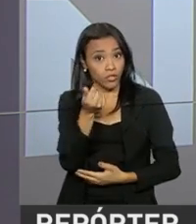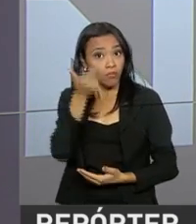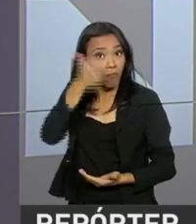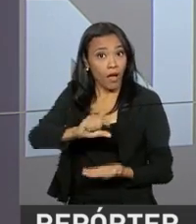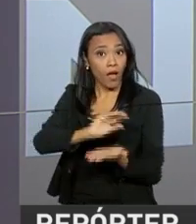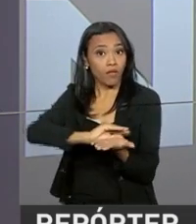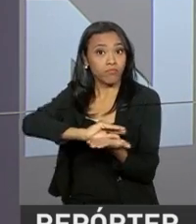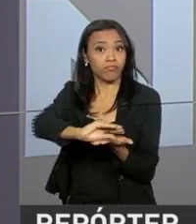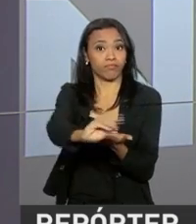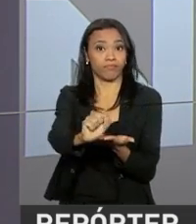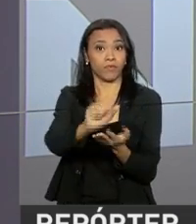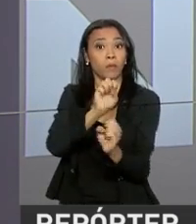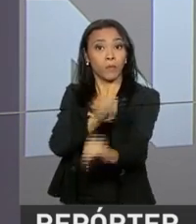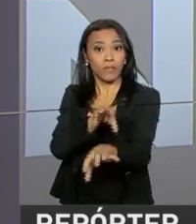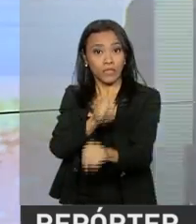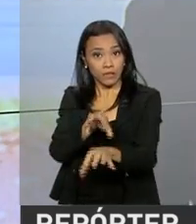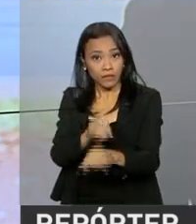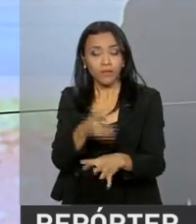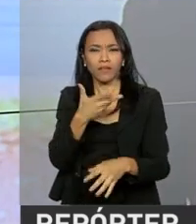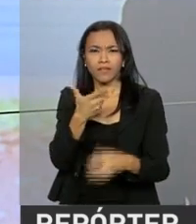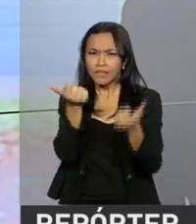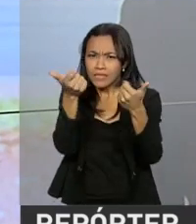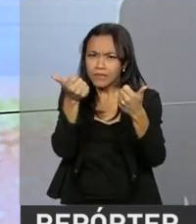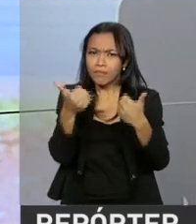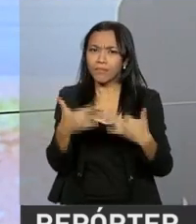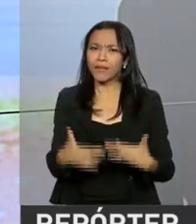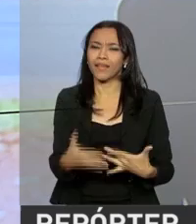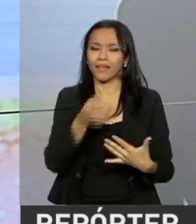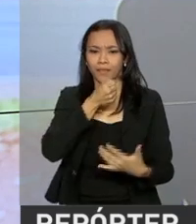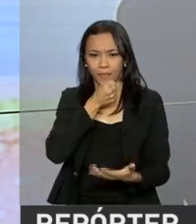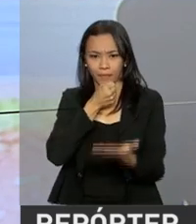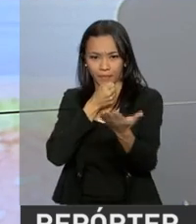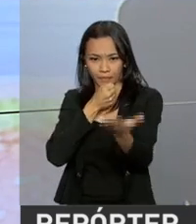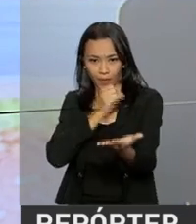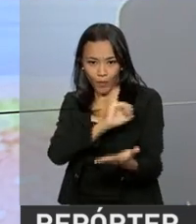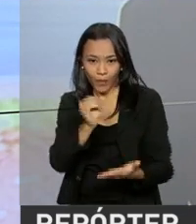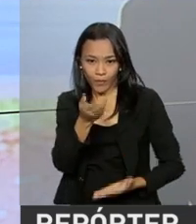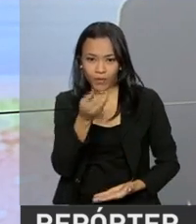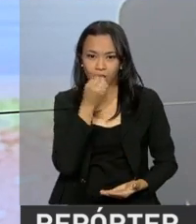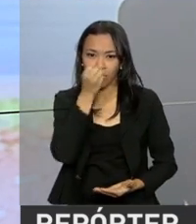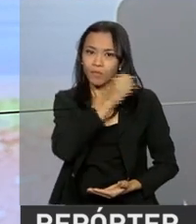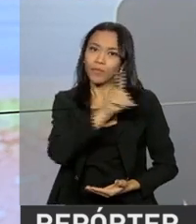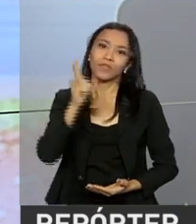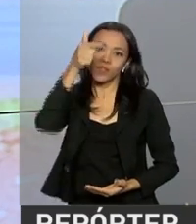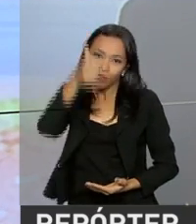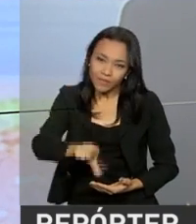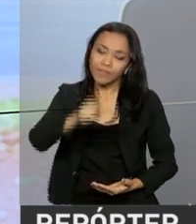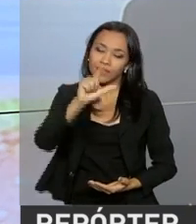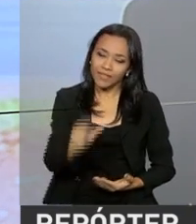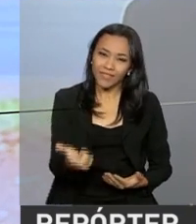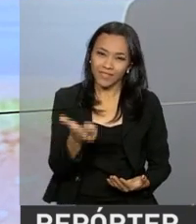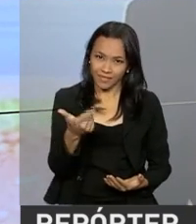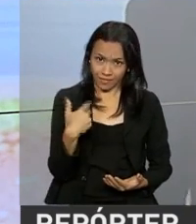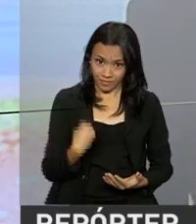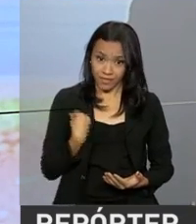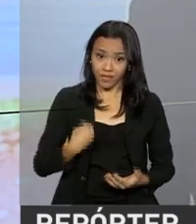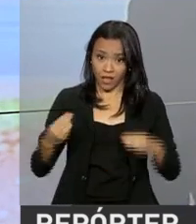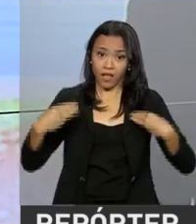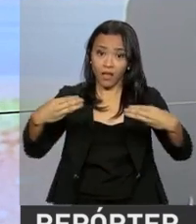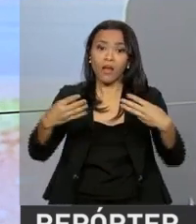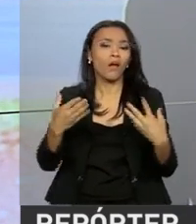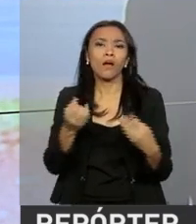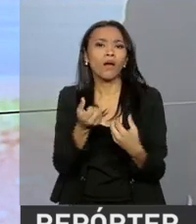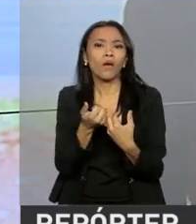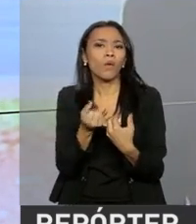educação. Quem conta os detalhes para a gente é a repórter Gabriela Noronha, que já está aqui no telão. Oi, Gabi, bom dia mais uma vez. Você está na Esplanada dos Ministérios. Quais são